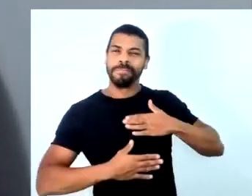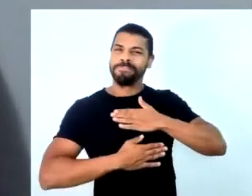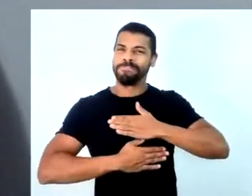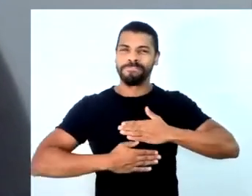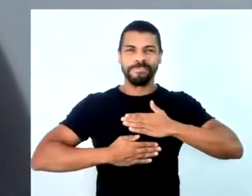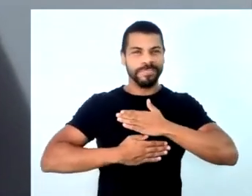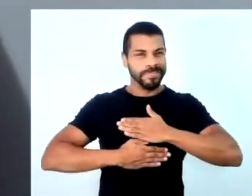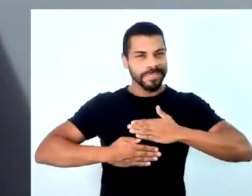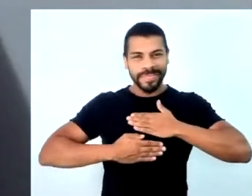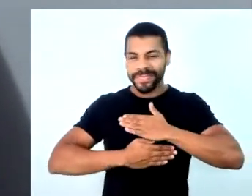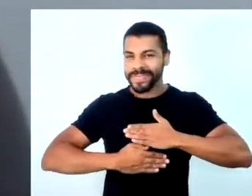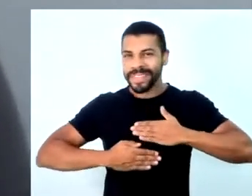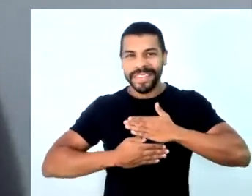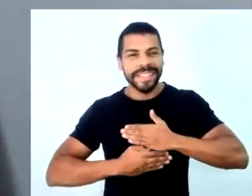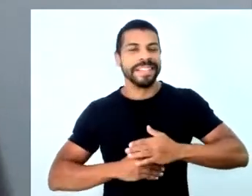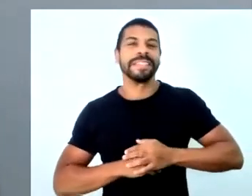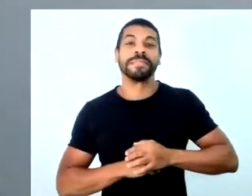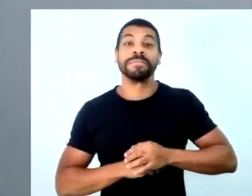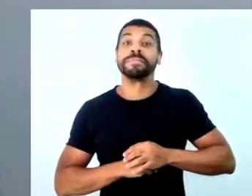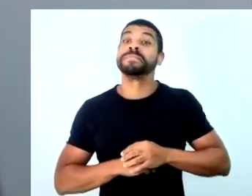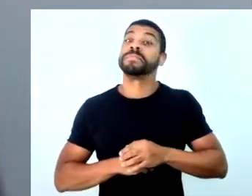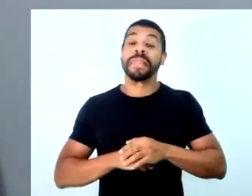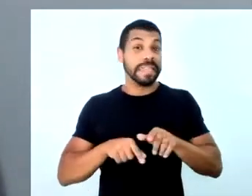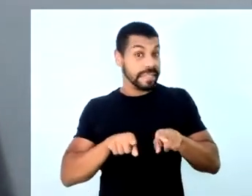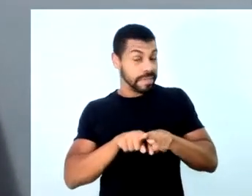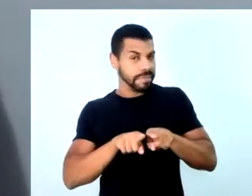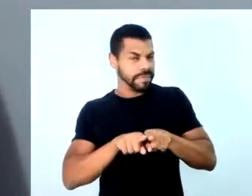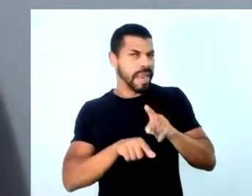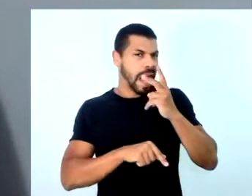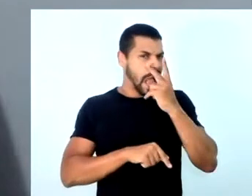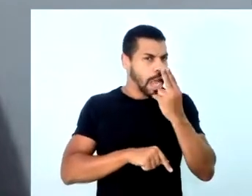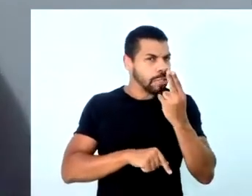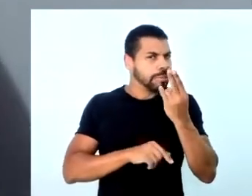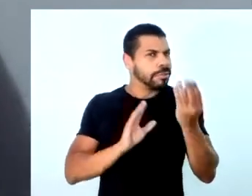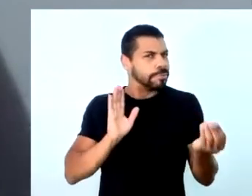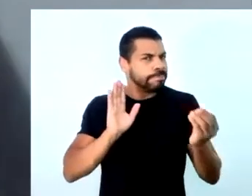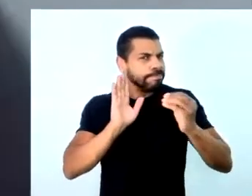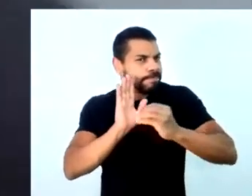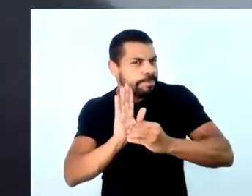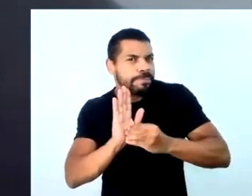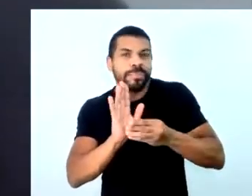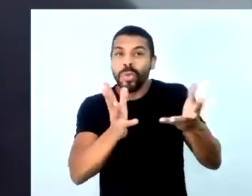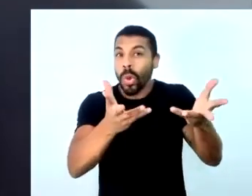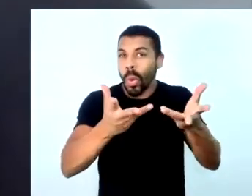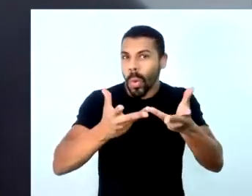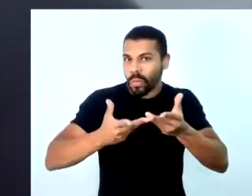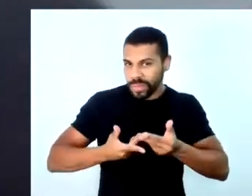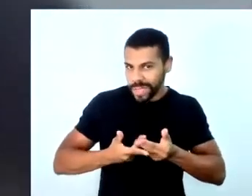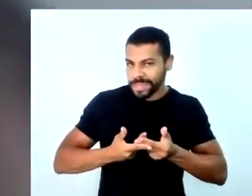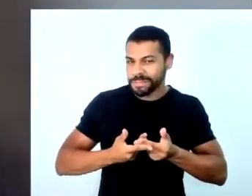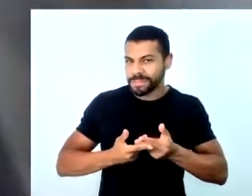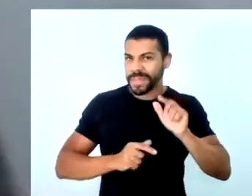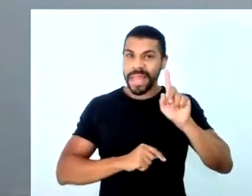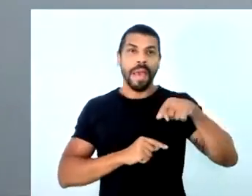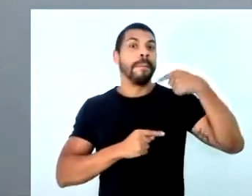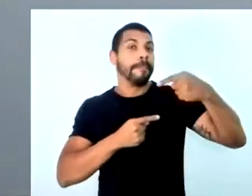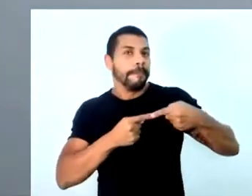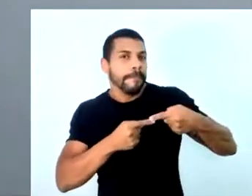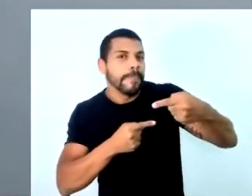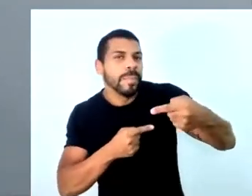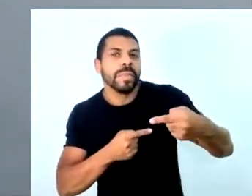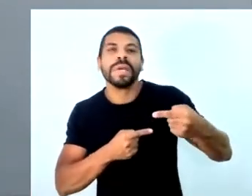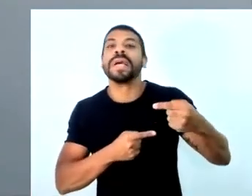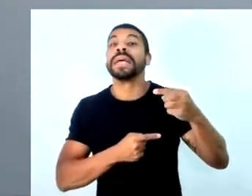aqui na nossa Formação SPCine Convida. E aí eu acho que só quero deixar aqui um convite para o nosso próximo, que vai